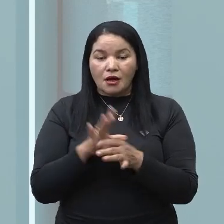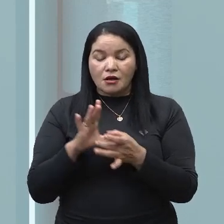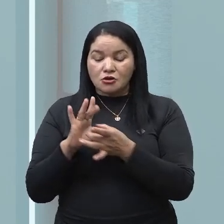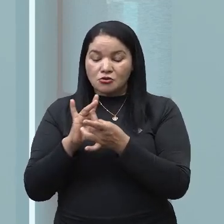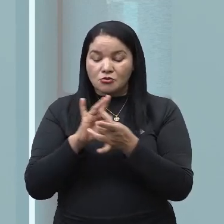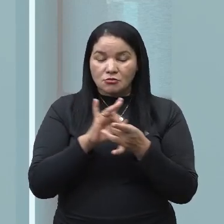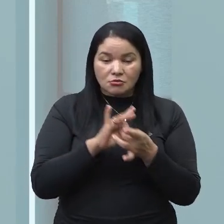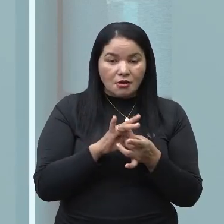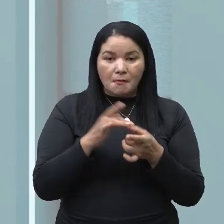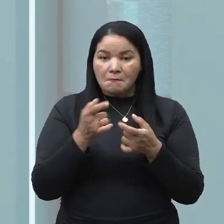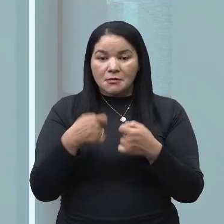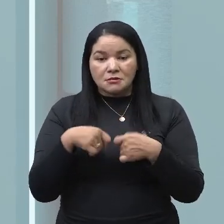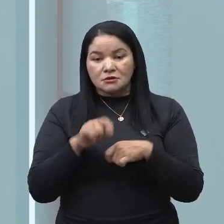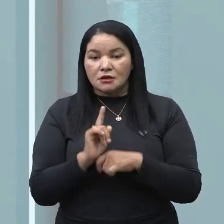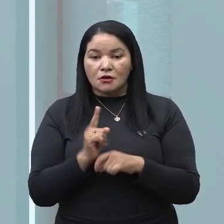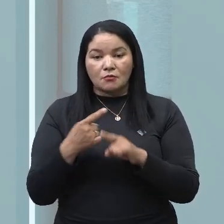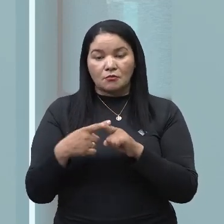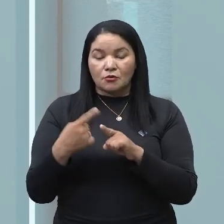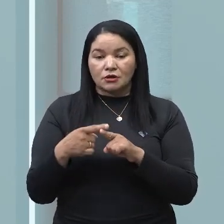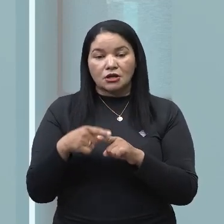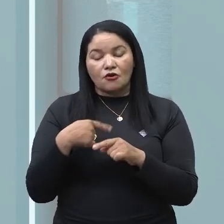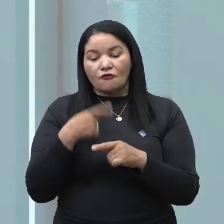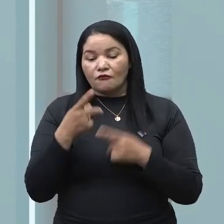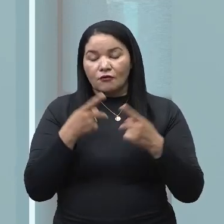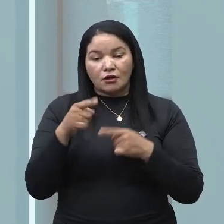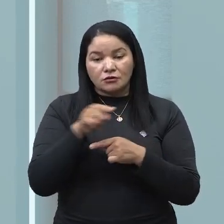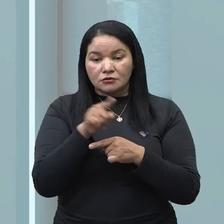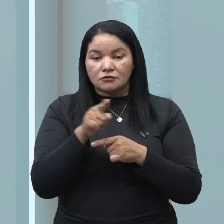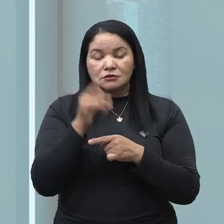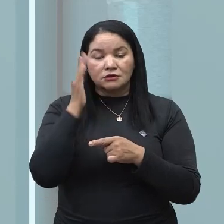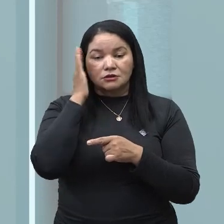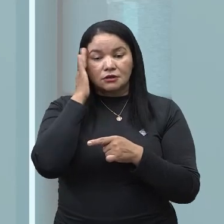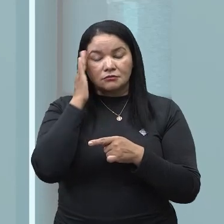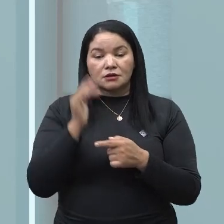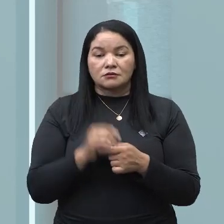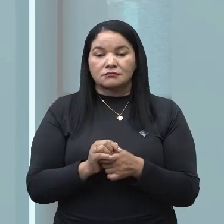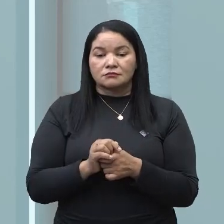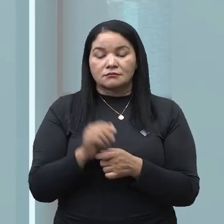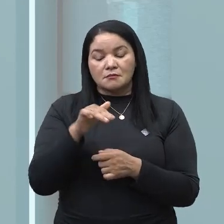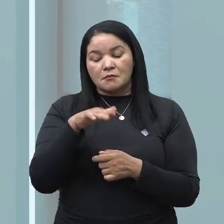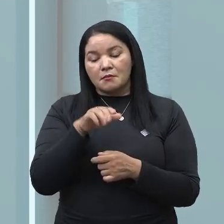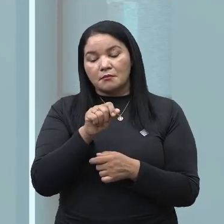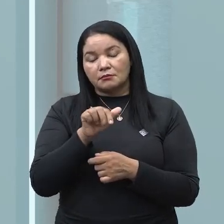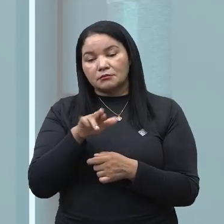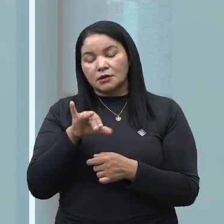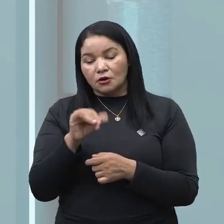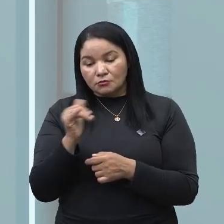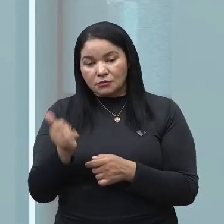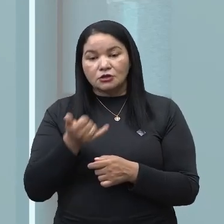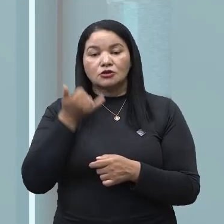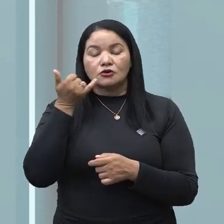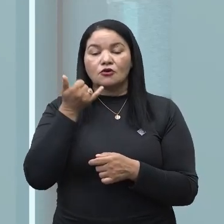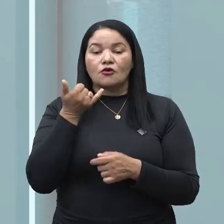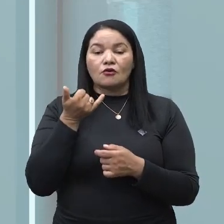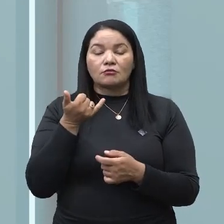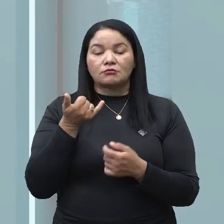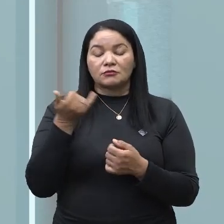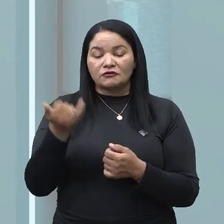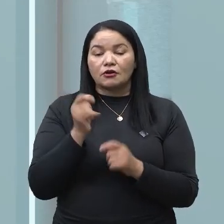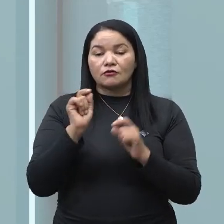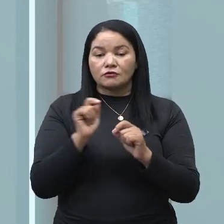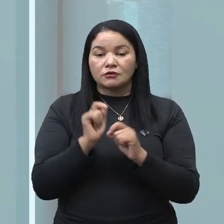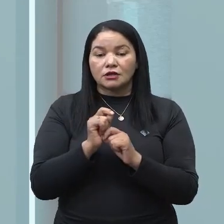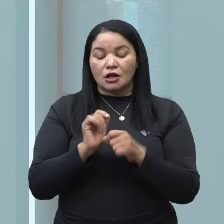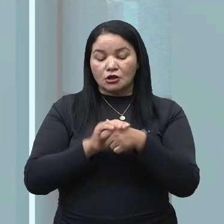qualquer situação que eu fale, você vai saber. Mário me ligou para dizer que não virá esta